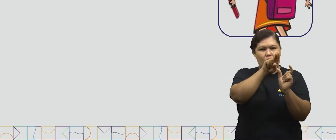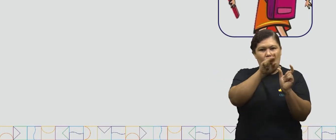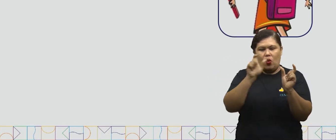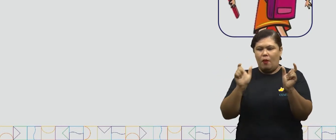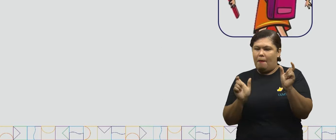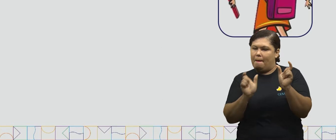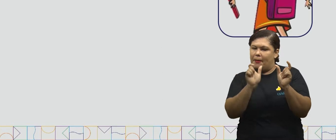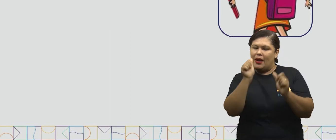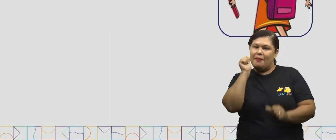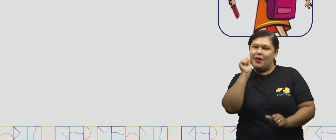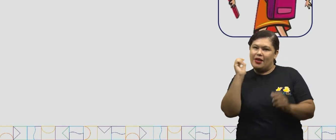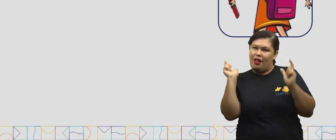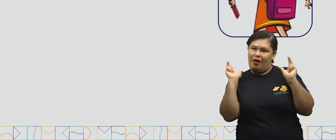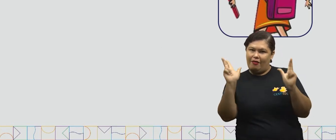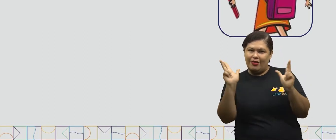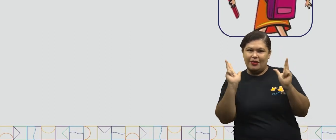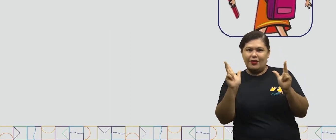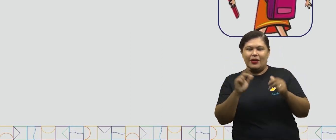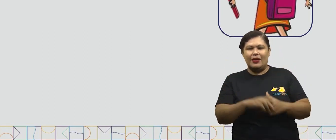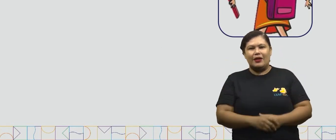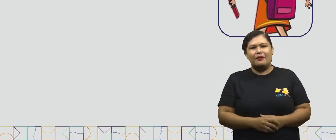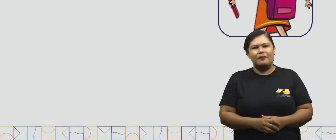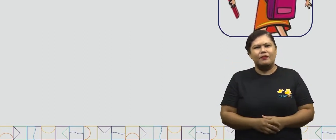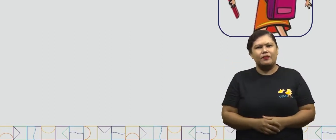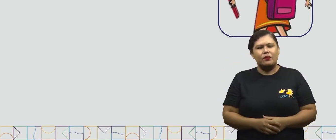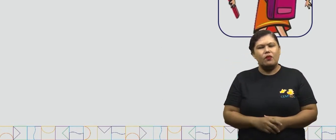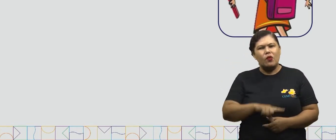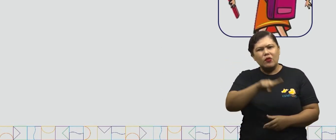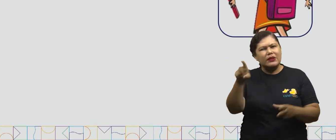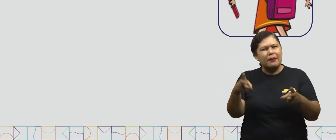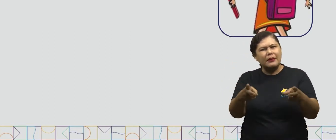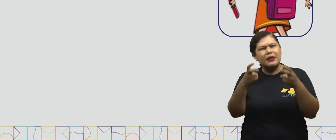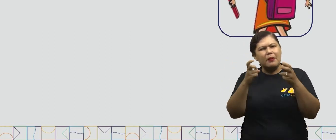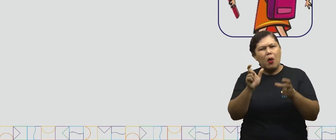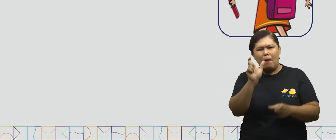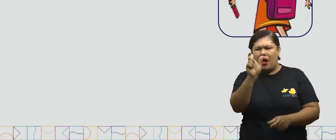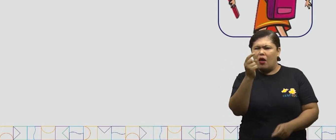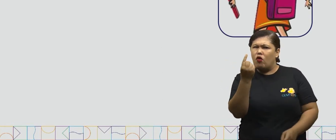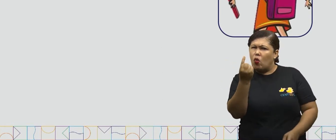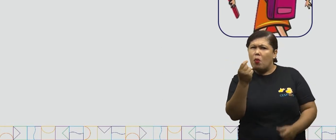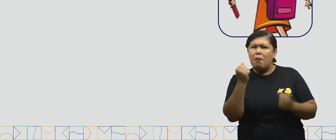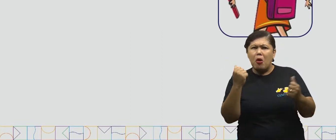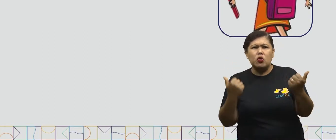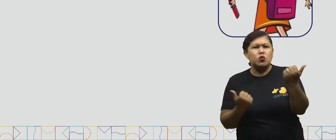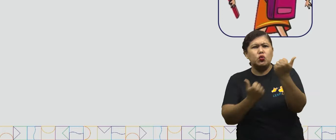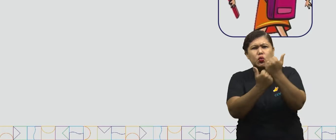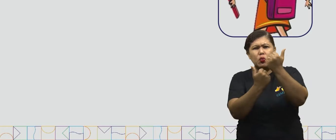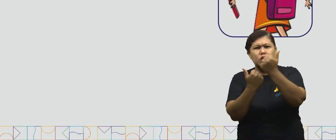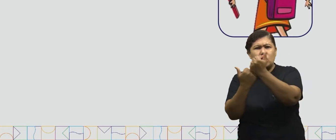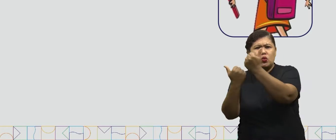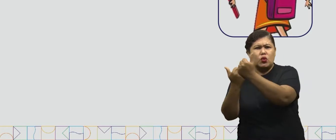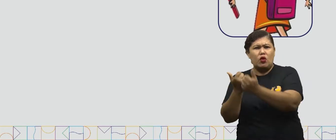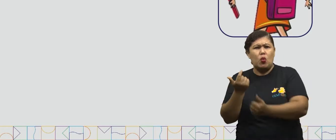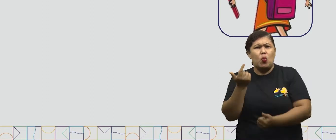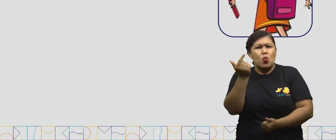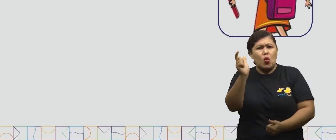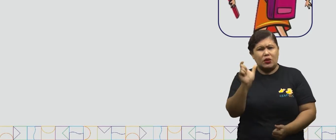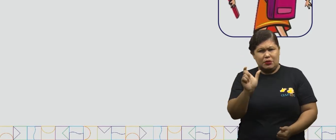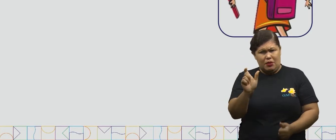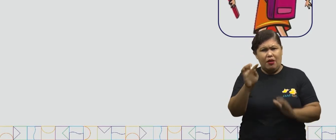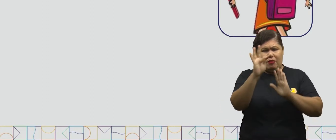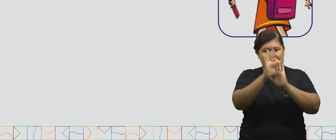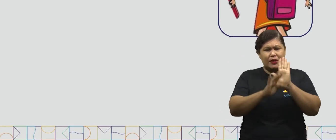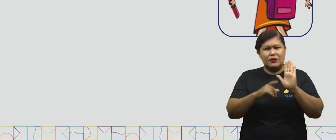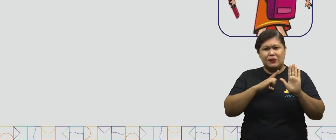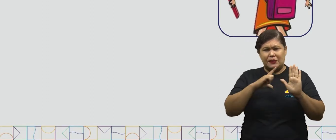menina aventureira e Lu. Olha como uma palavrinha substituiu tanta coisa no texto. Já